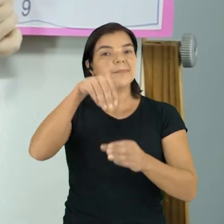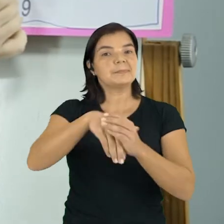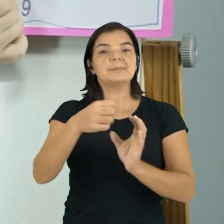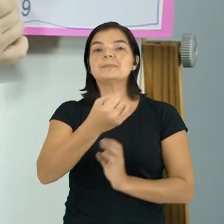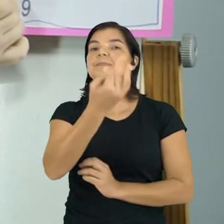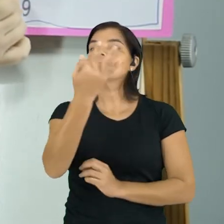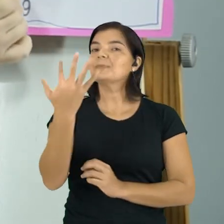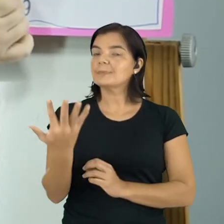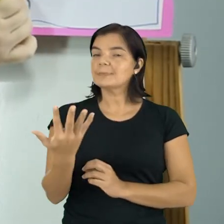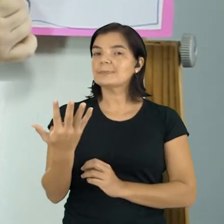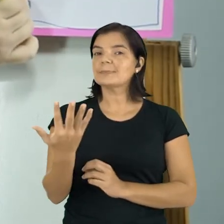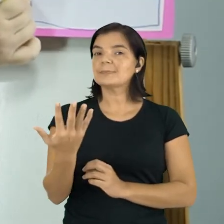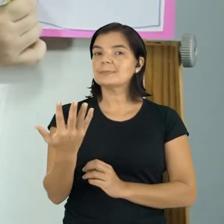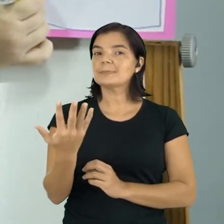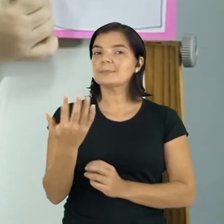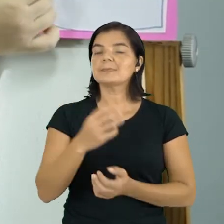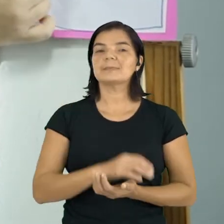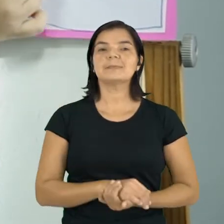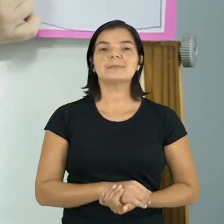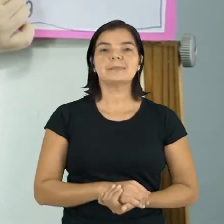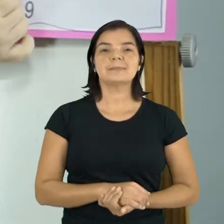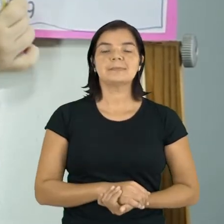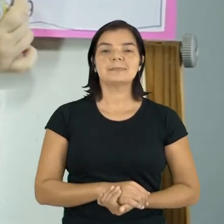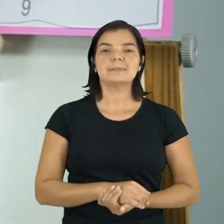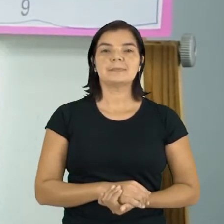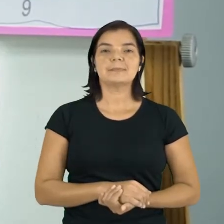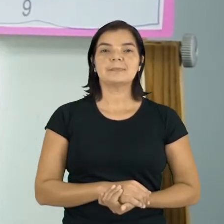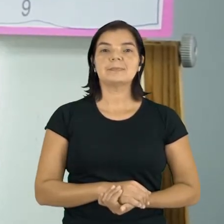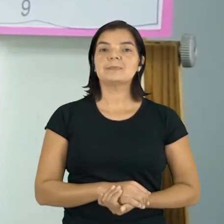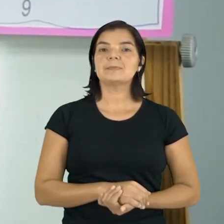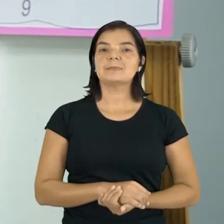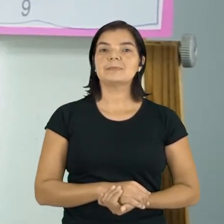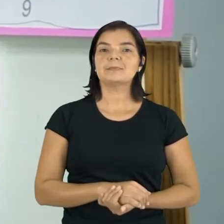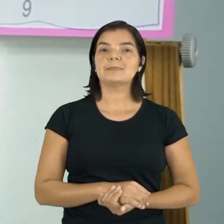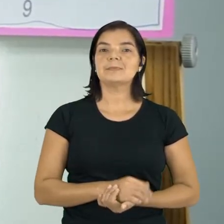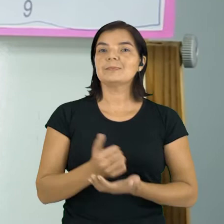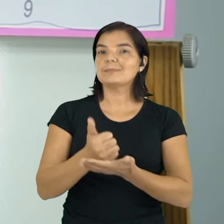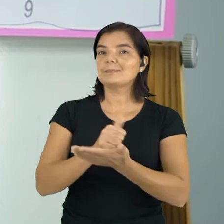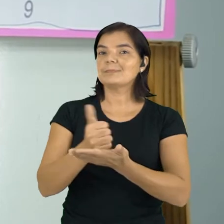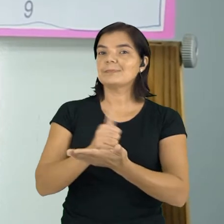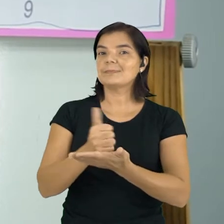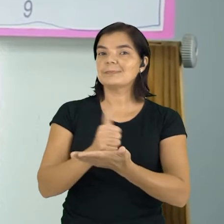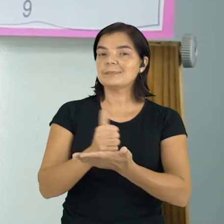menor quantidade de voto? Foi o